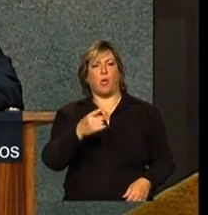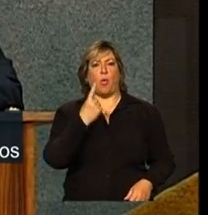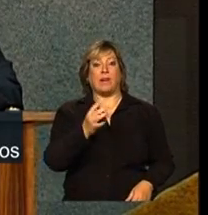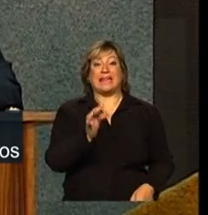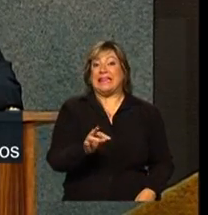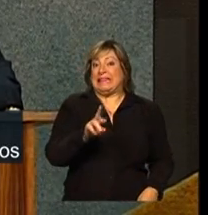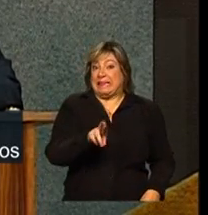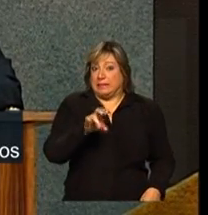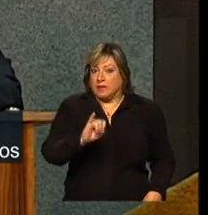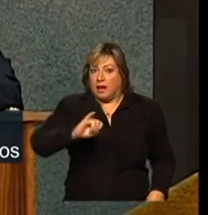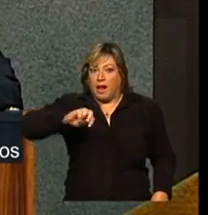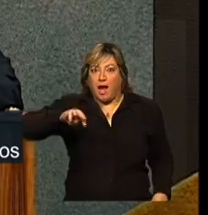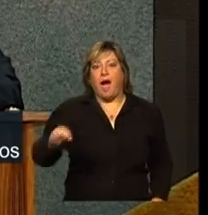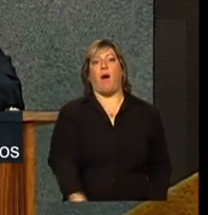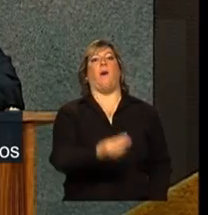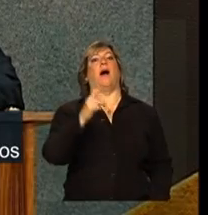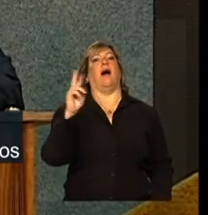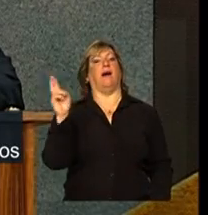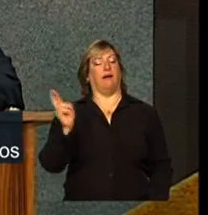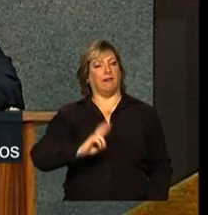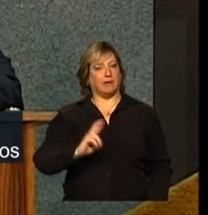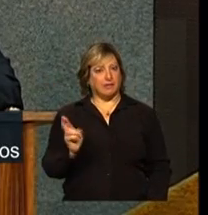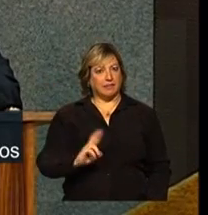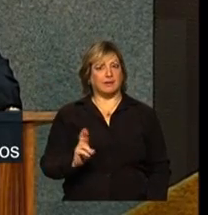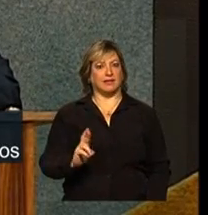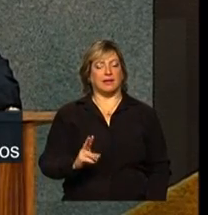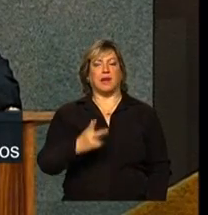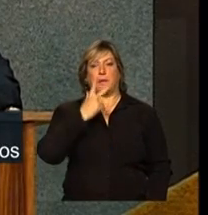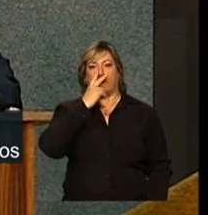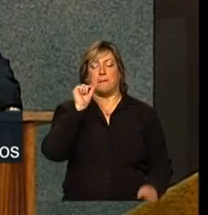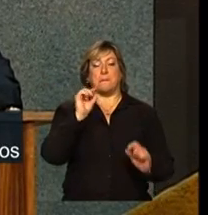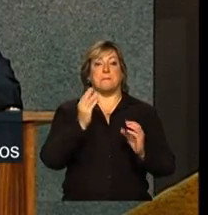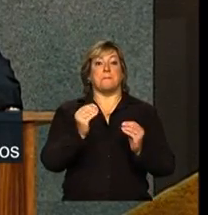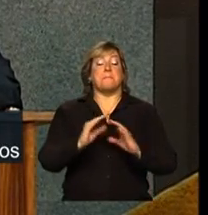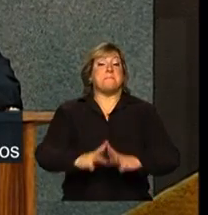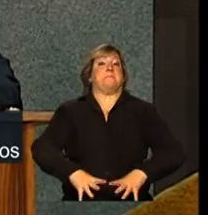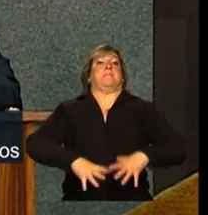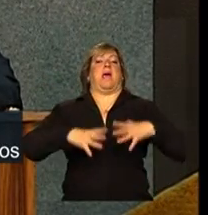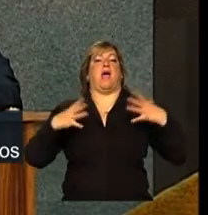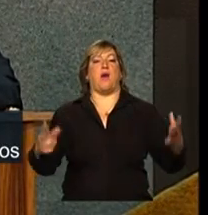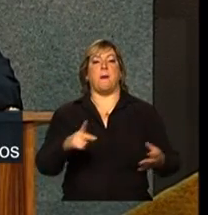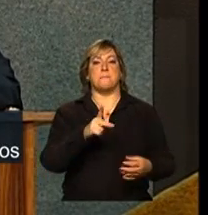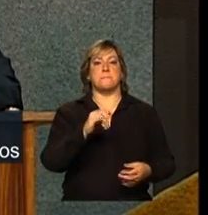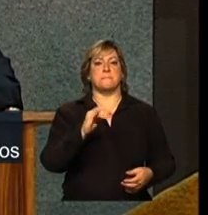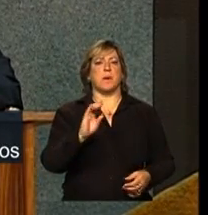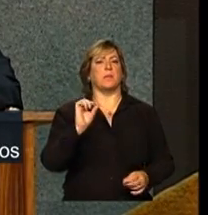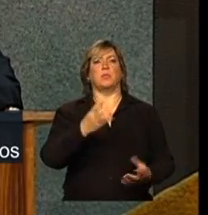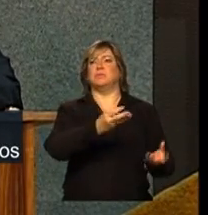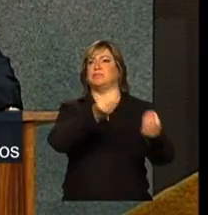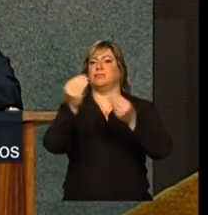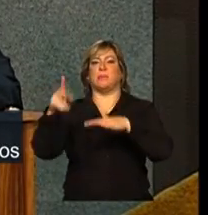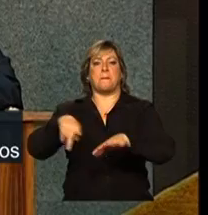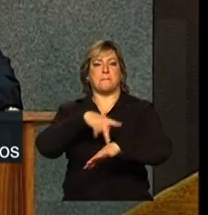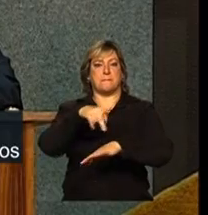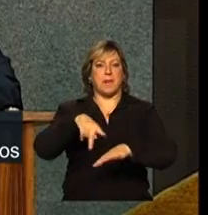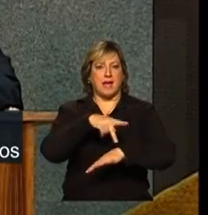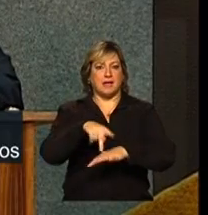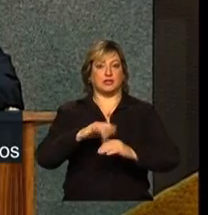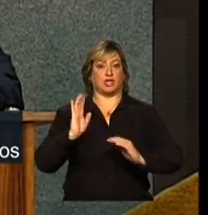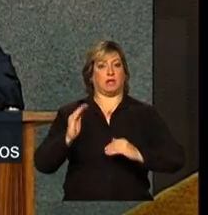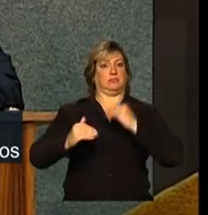R$1 trilhão. Creio até que é bem maior do que o PIB de muitos países desenvolvidos.